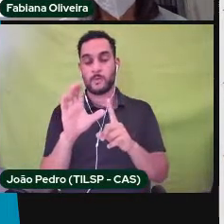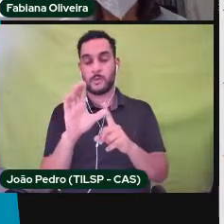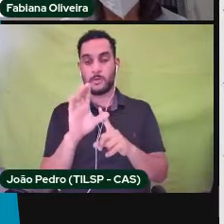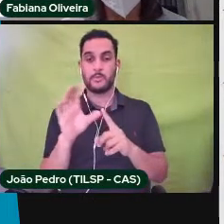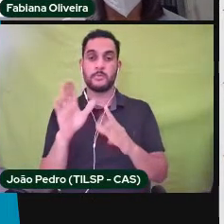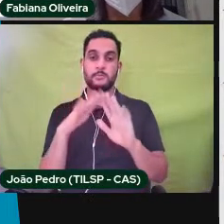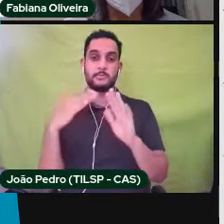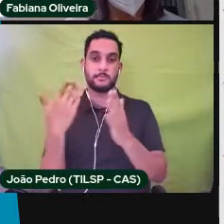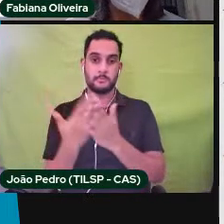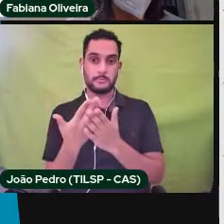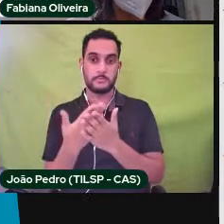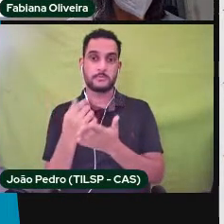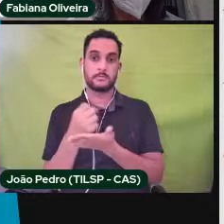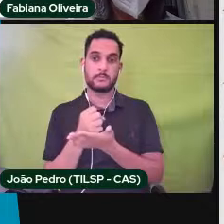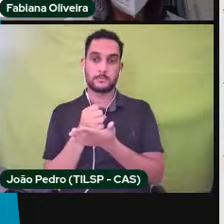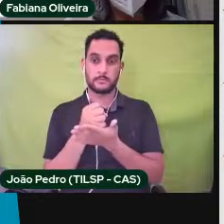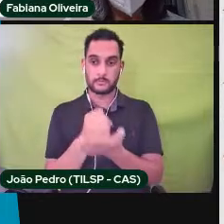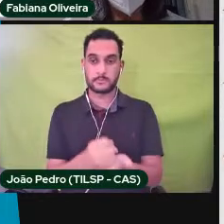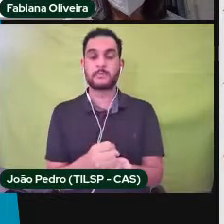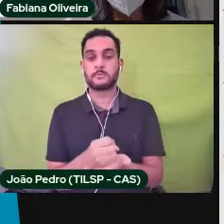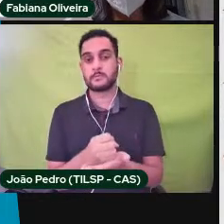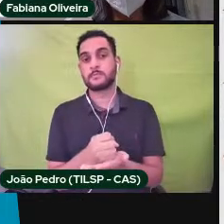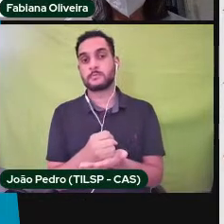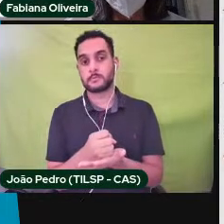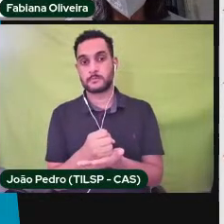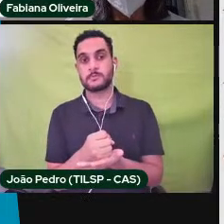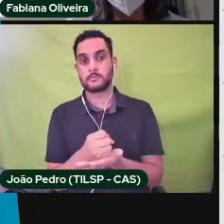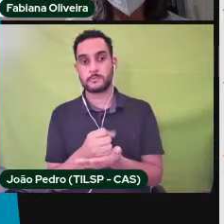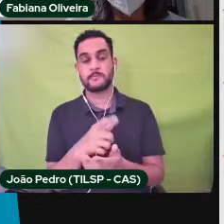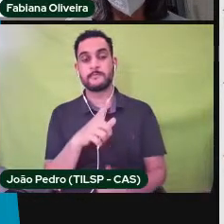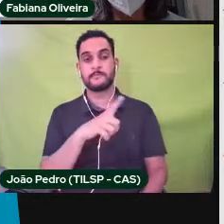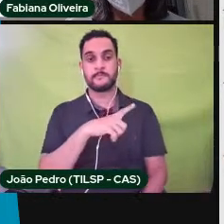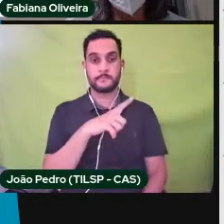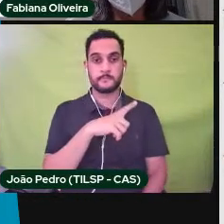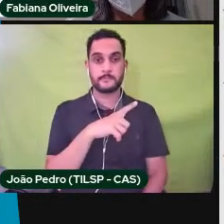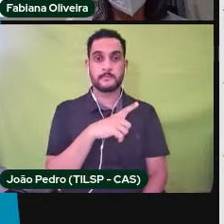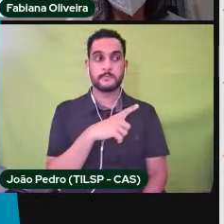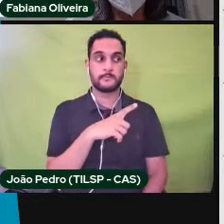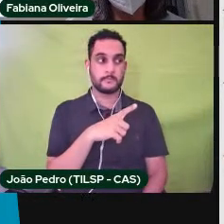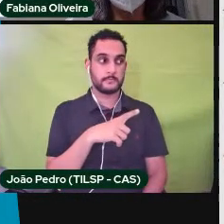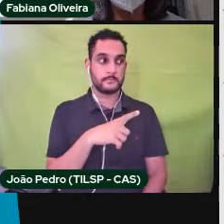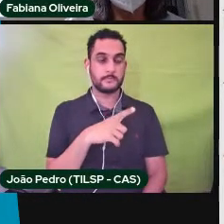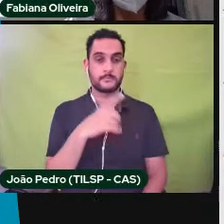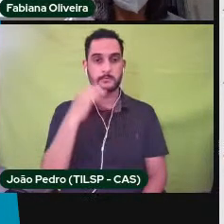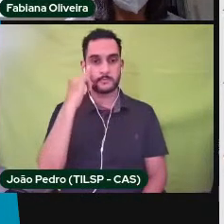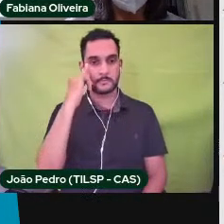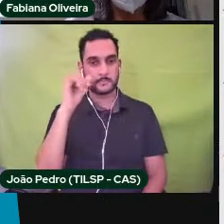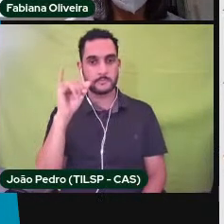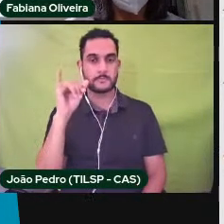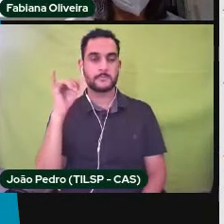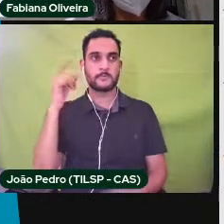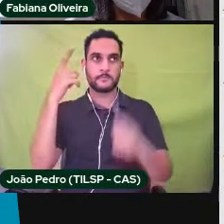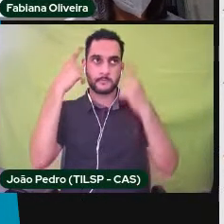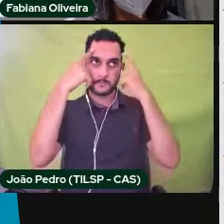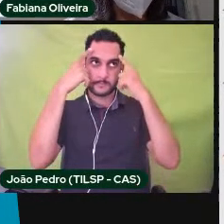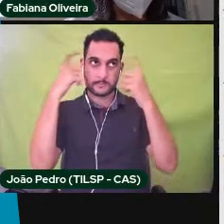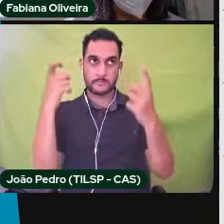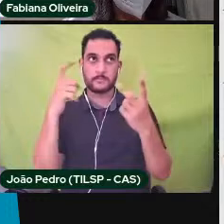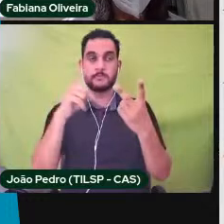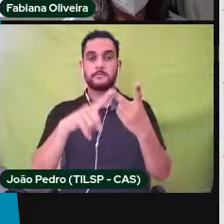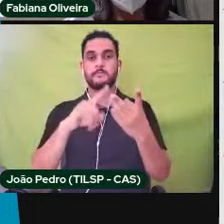de qualidade à pessoa com deficiência, colocando a salvo de toda forma de violência, negligência e